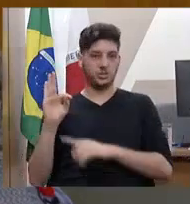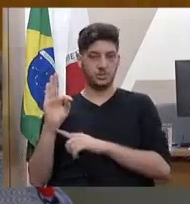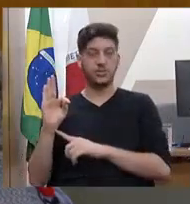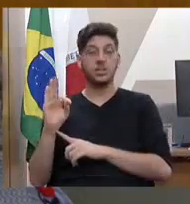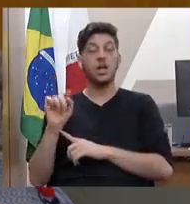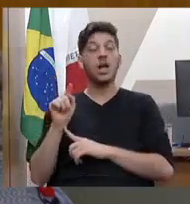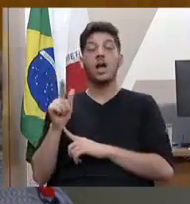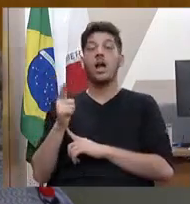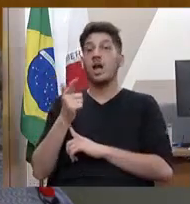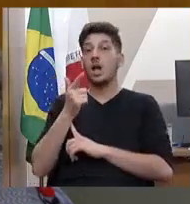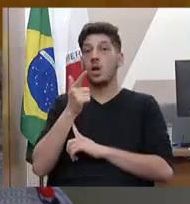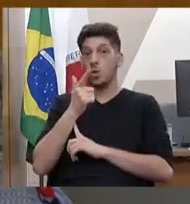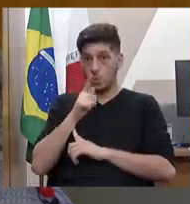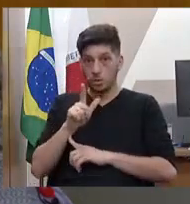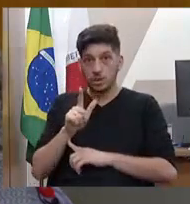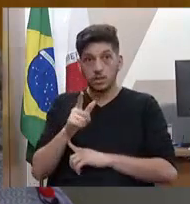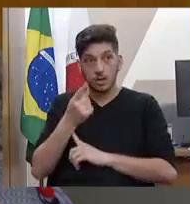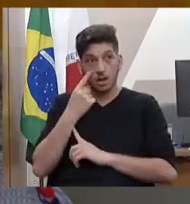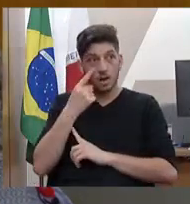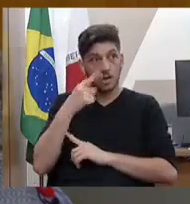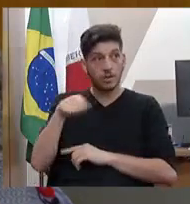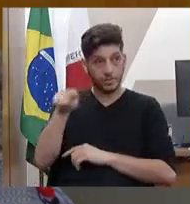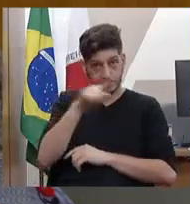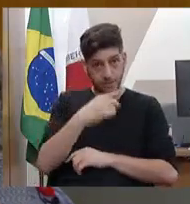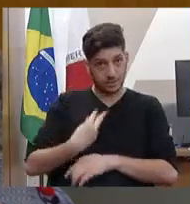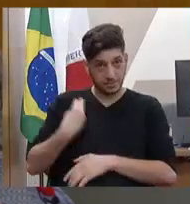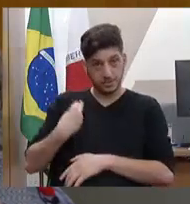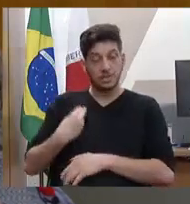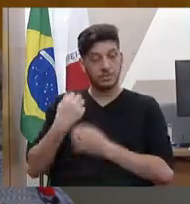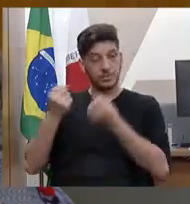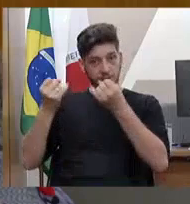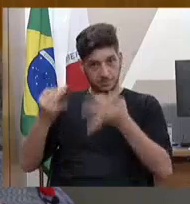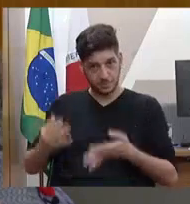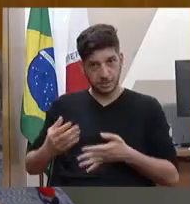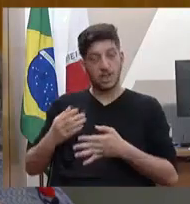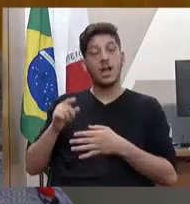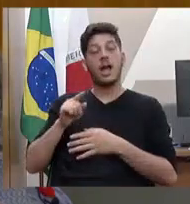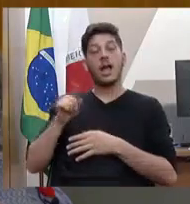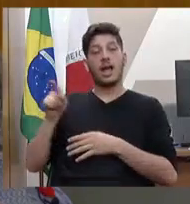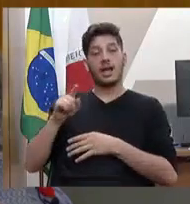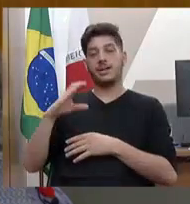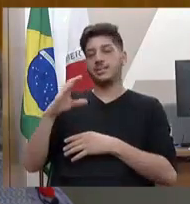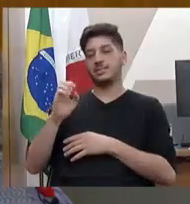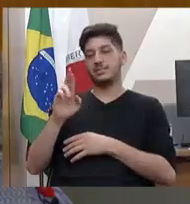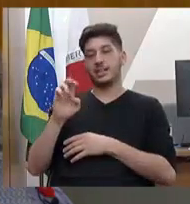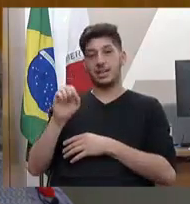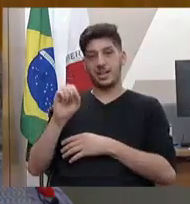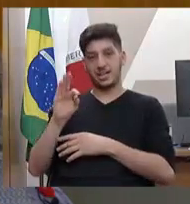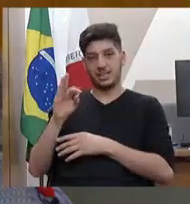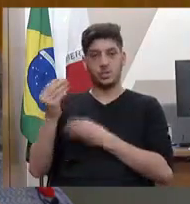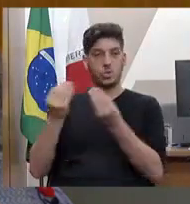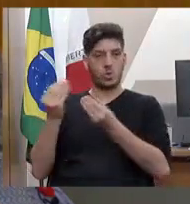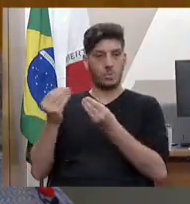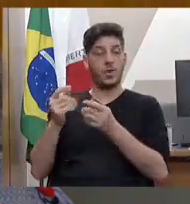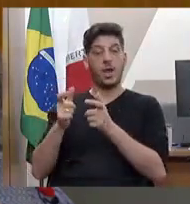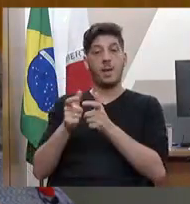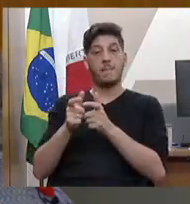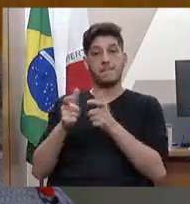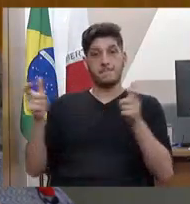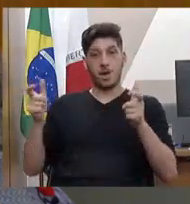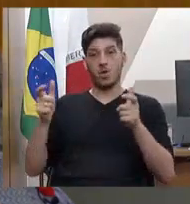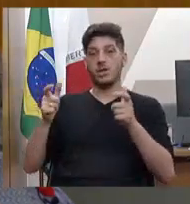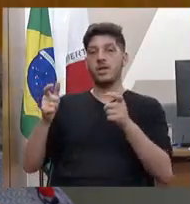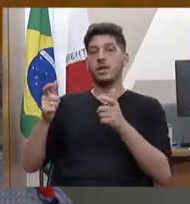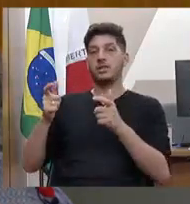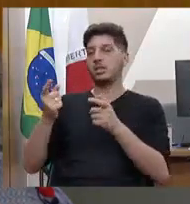funciona viu gente para quem tá aqui não sabe o cerests funciona o seguinte a grande maior parte dos recursos